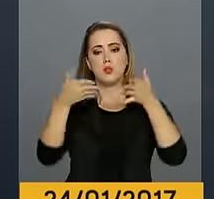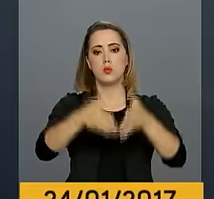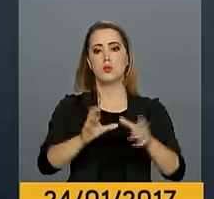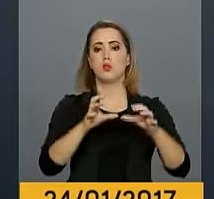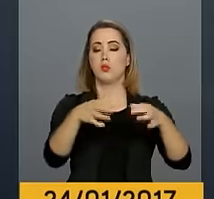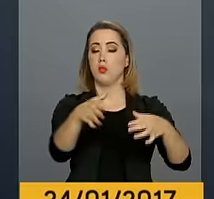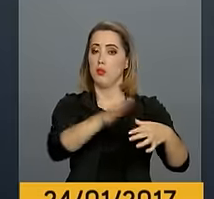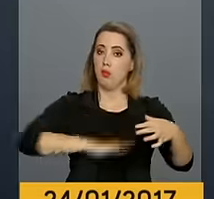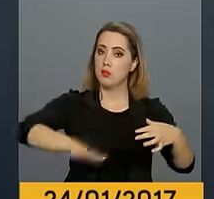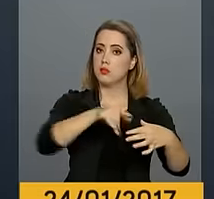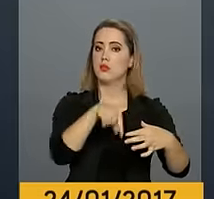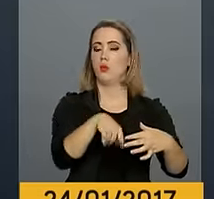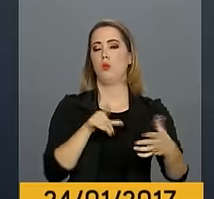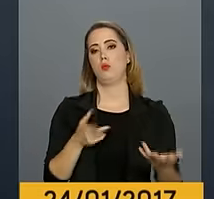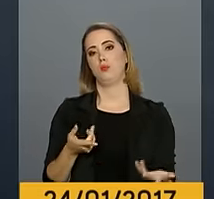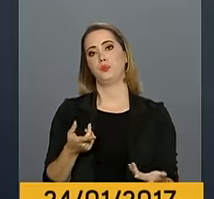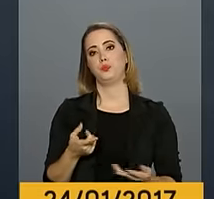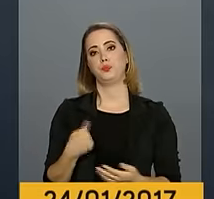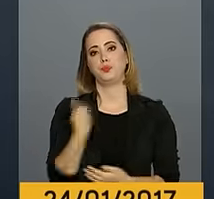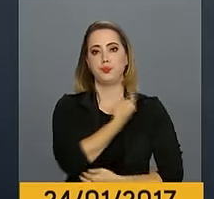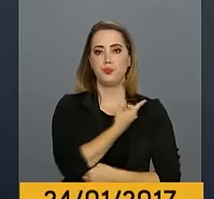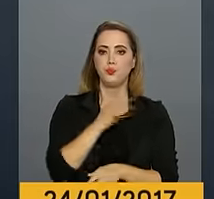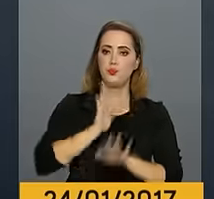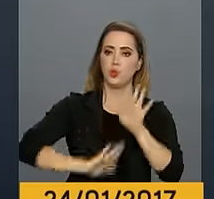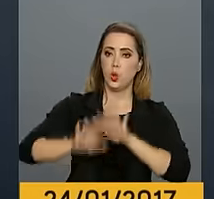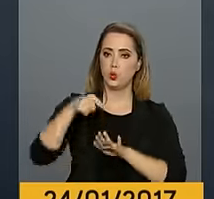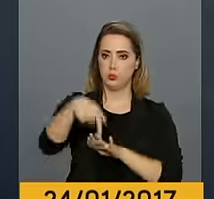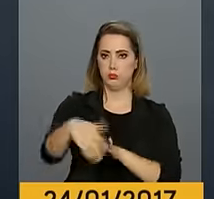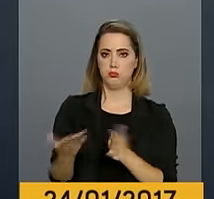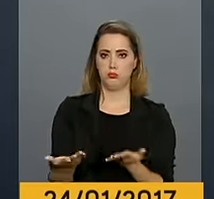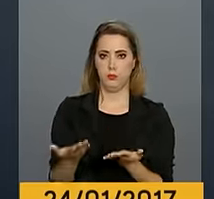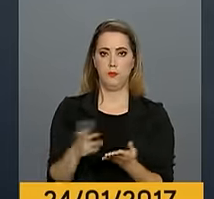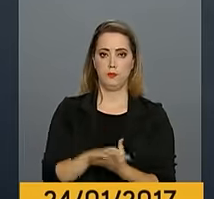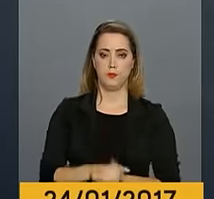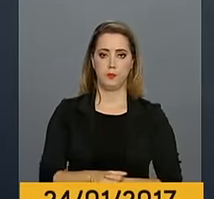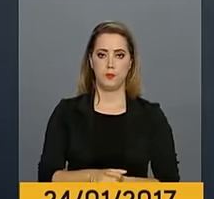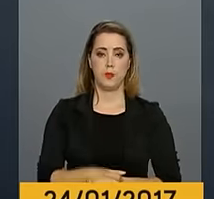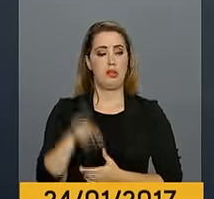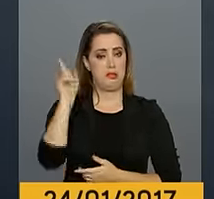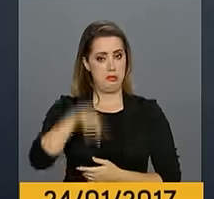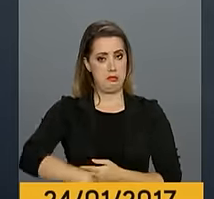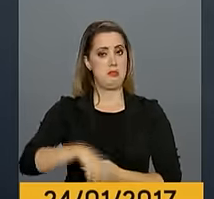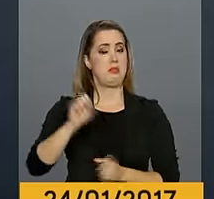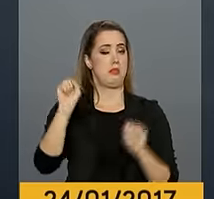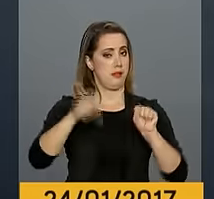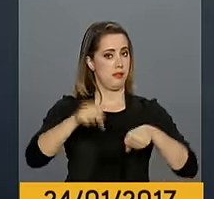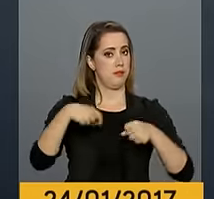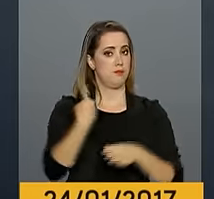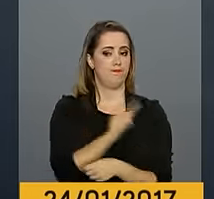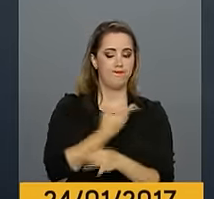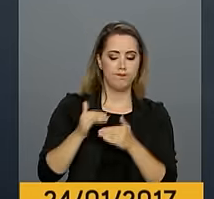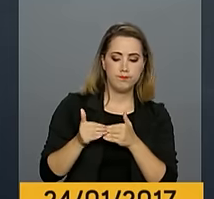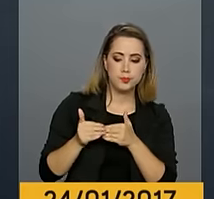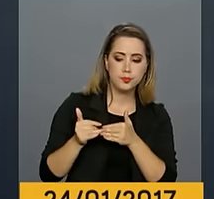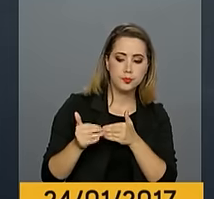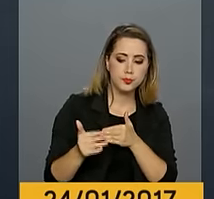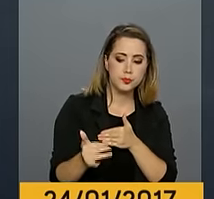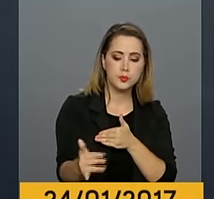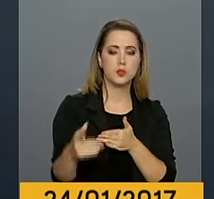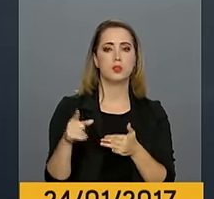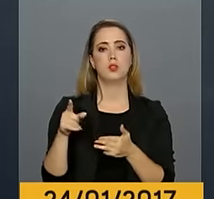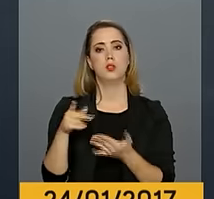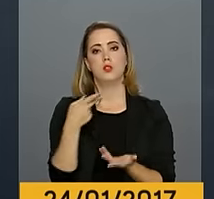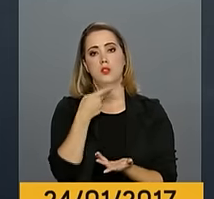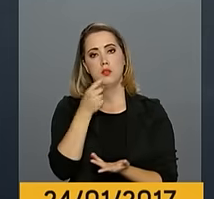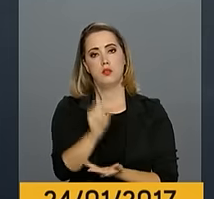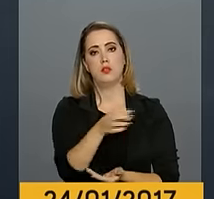nesse setor. Mas que nós cuidaremos disso. E, evidentemente, ao longo do tempo, eu quero mais uma vez ressaltar que